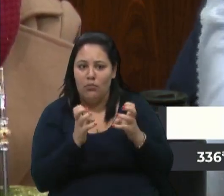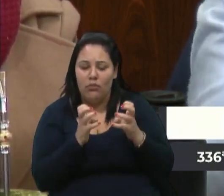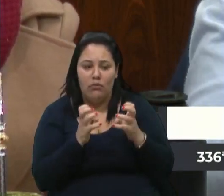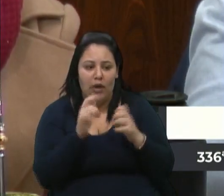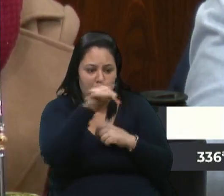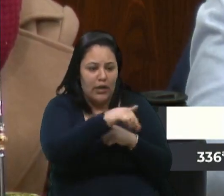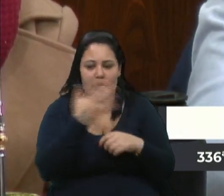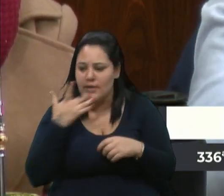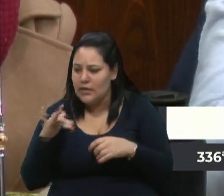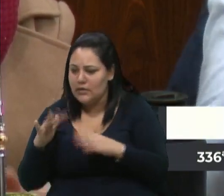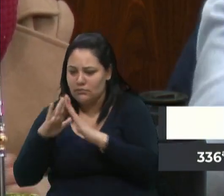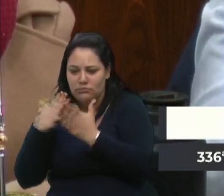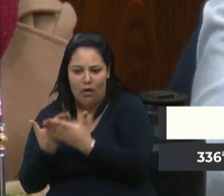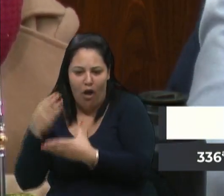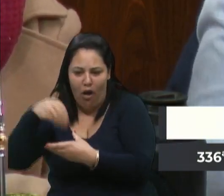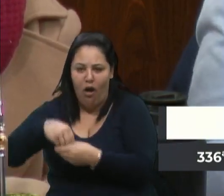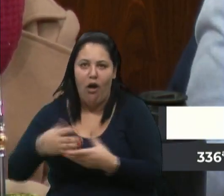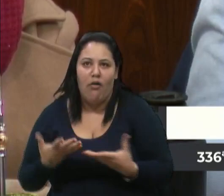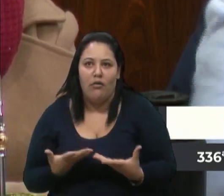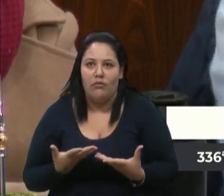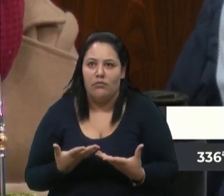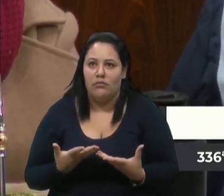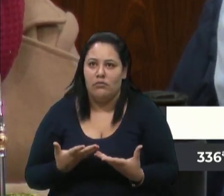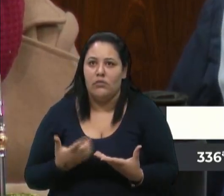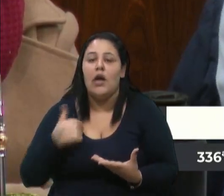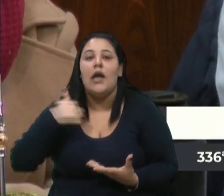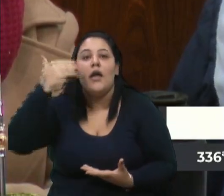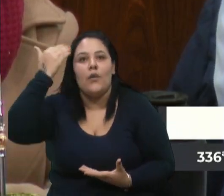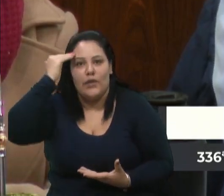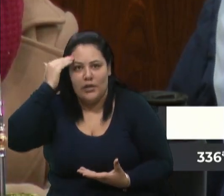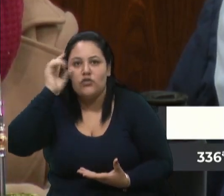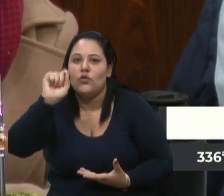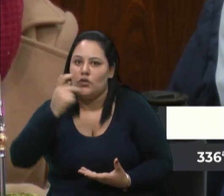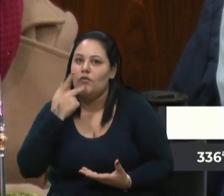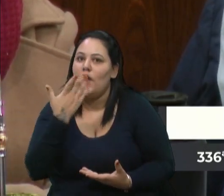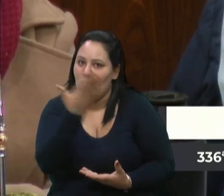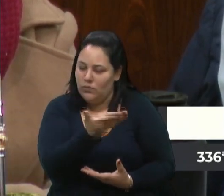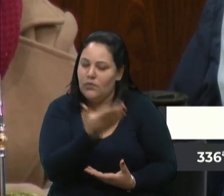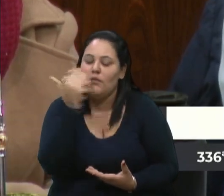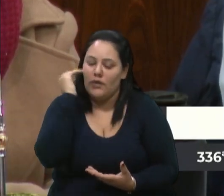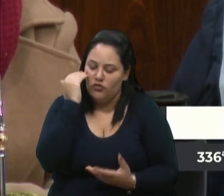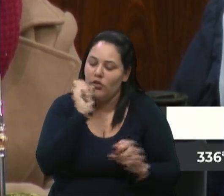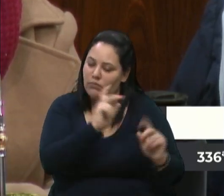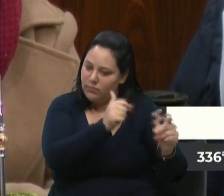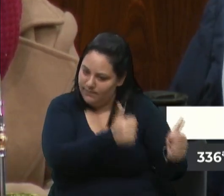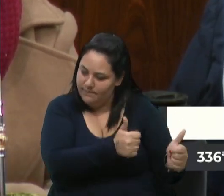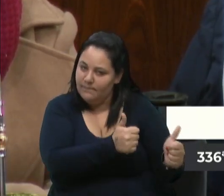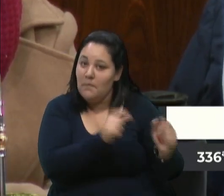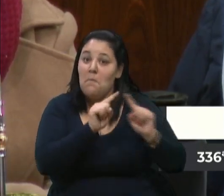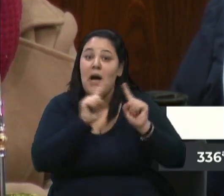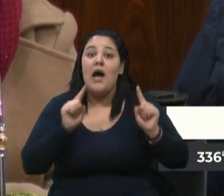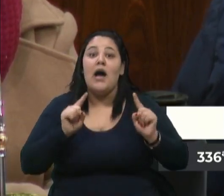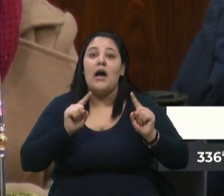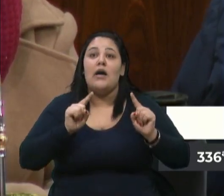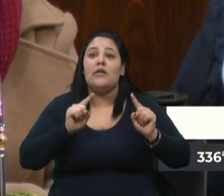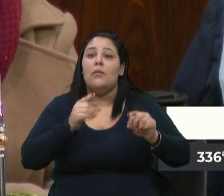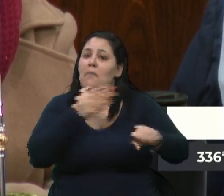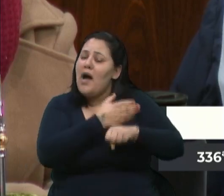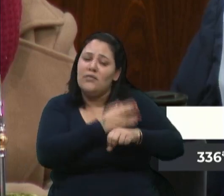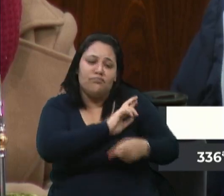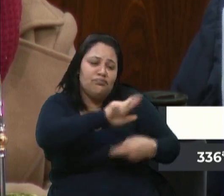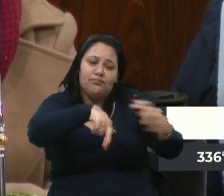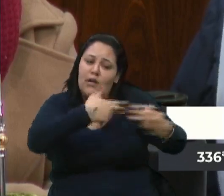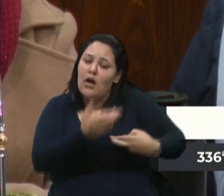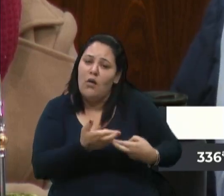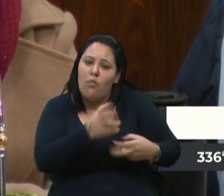as crianças na escola. Enfim, eu entendi o que quis dizer, né? Mas faz parte das